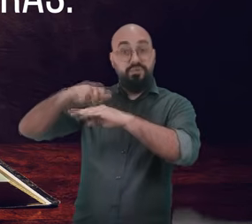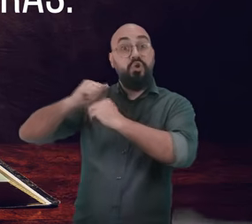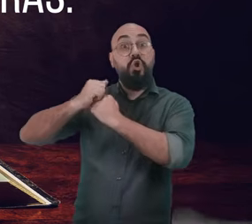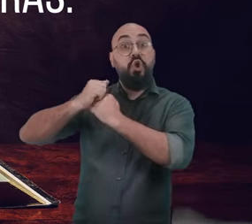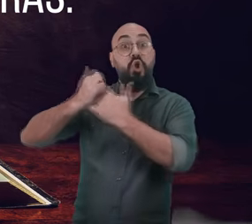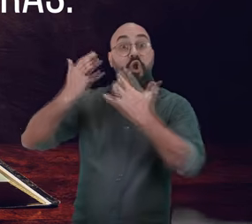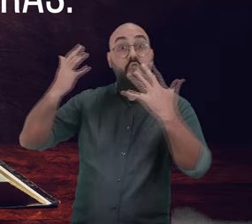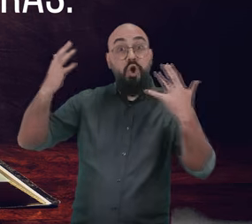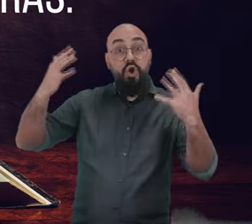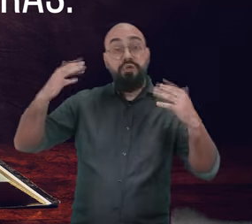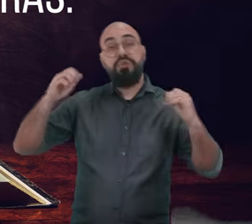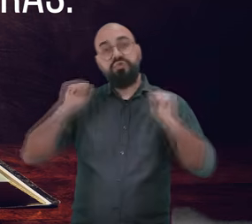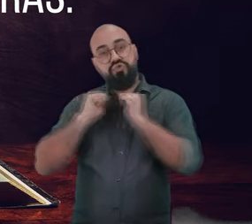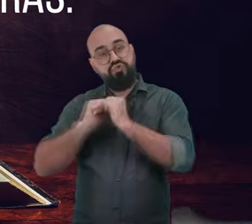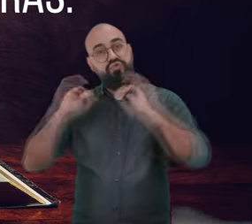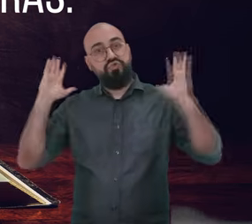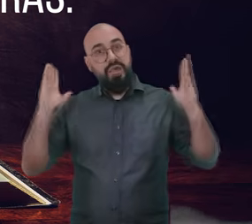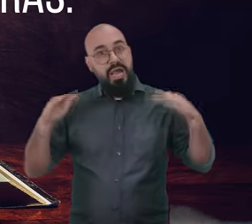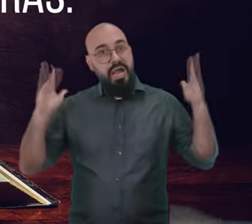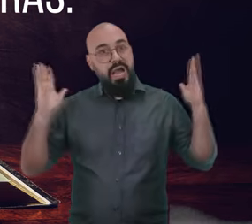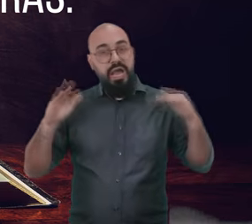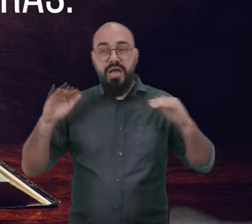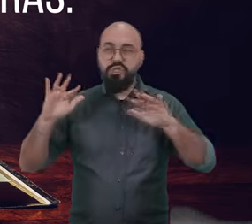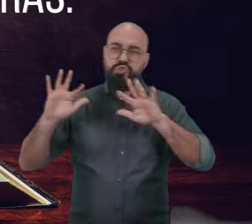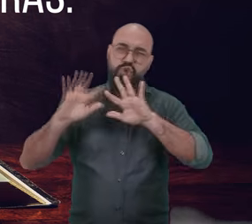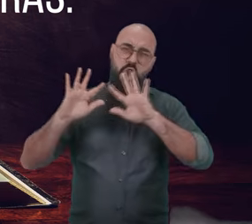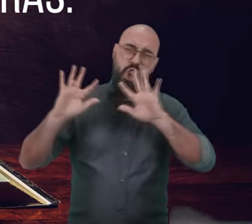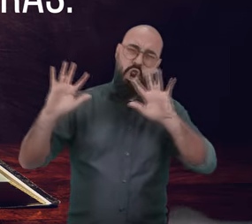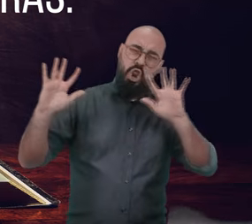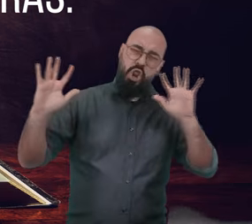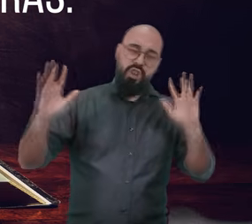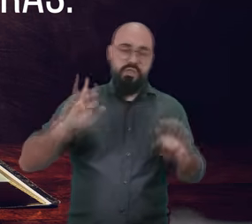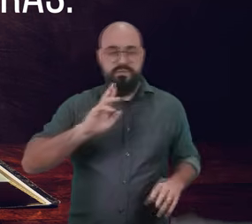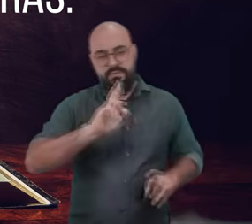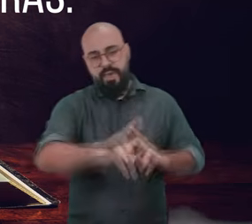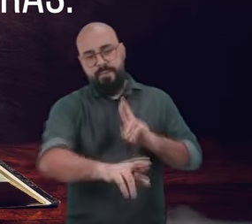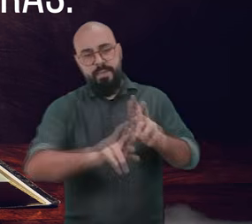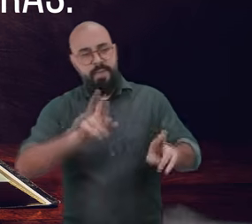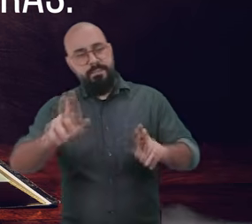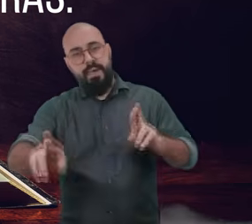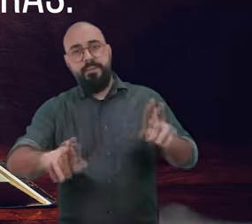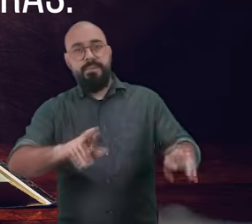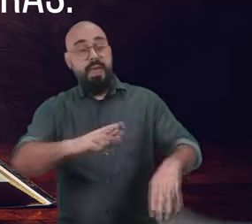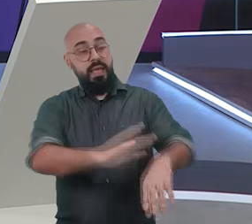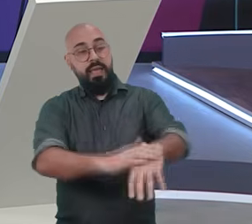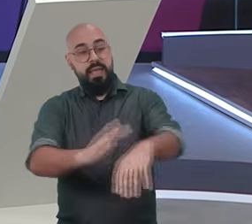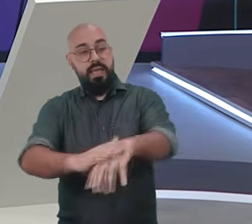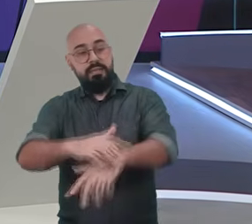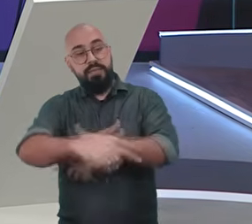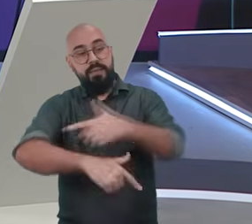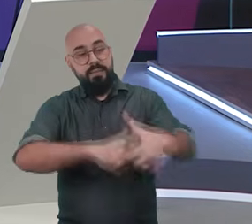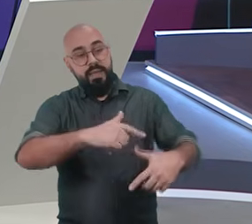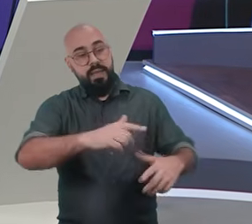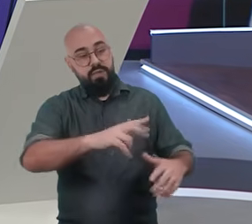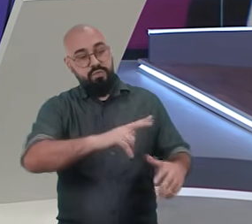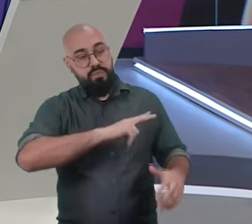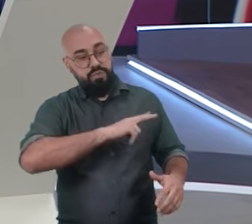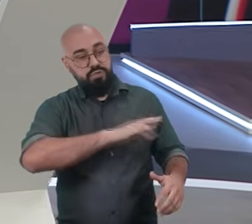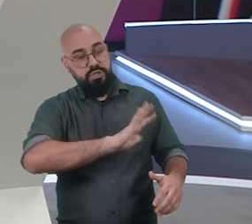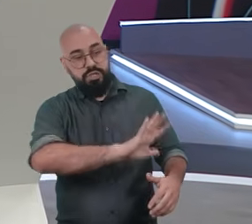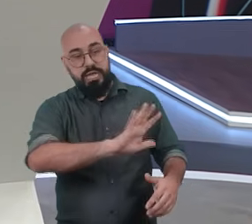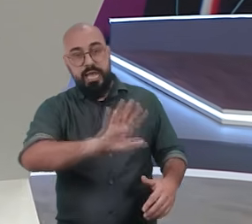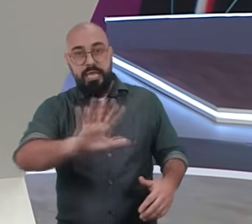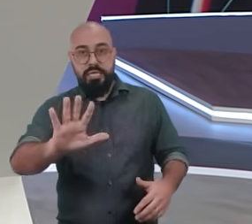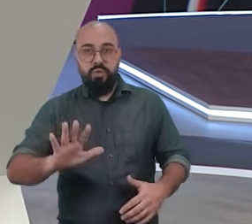Pai, com os seus anjos, e então retribuirá a cada um conforme as suas obras. Bom, esse texto aqui